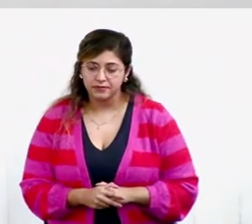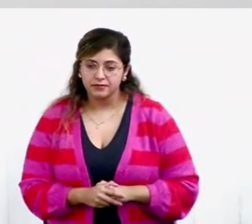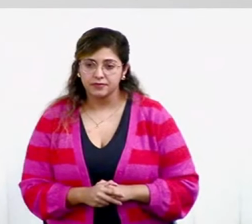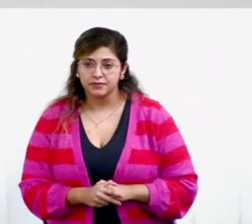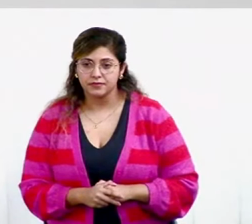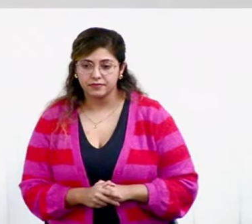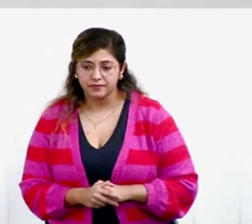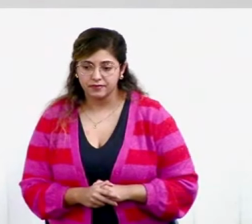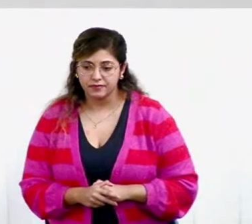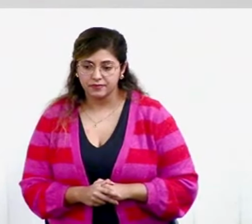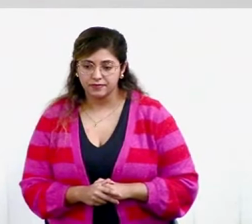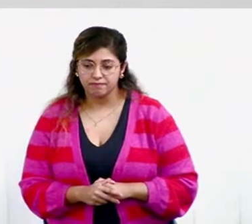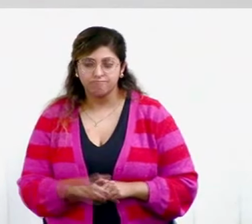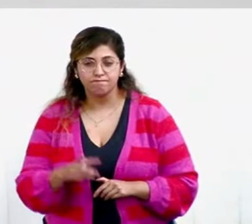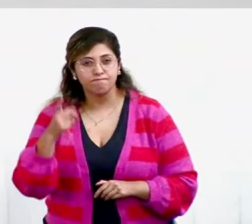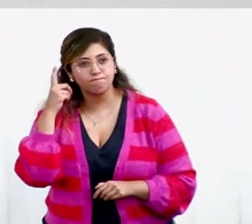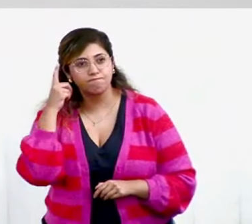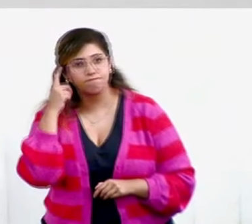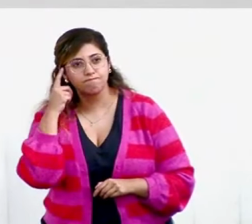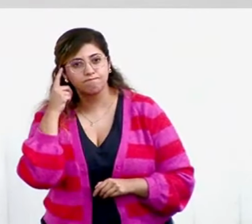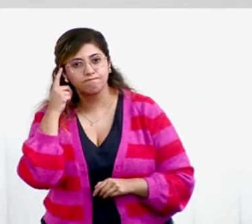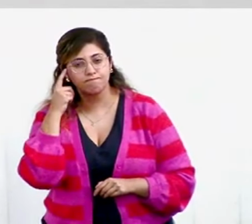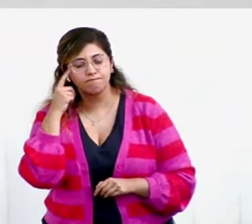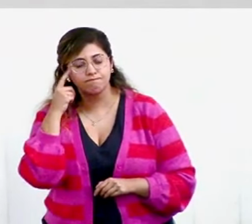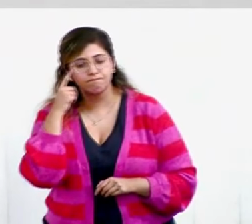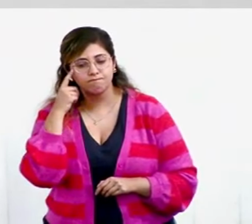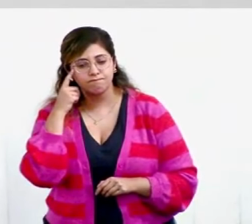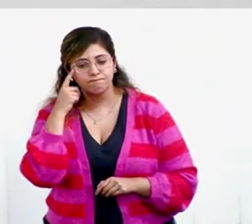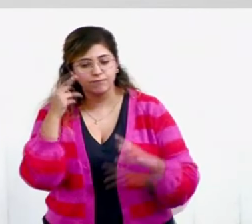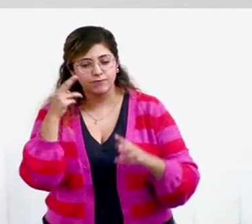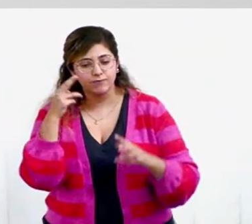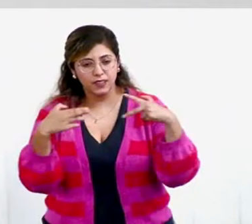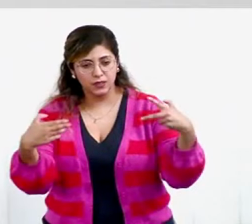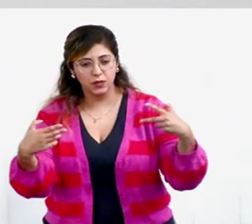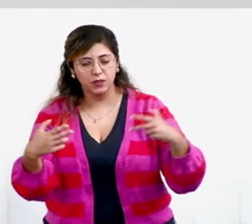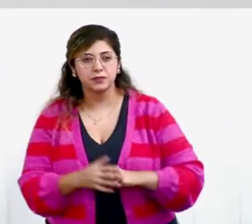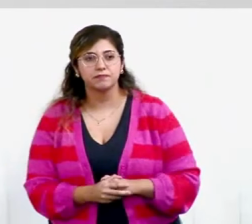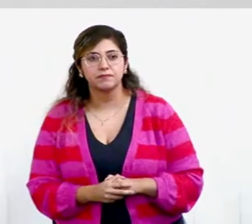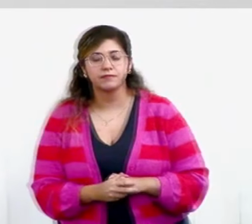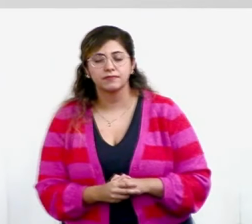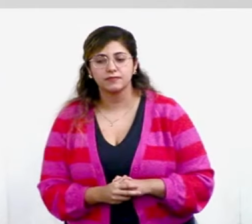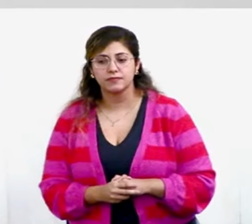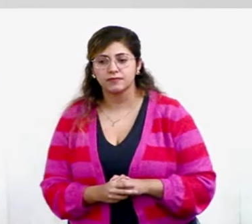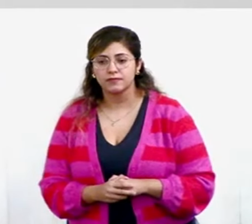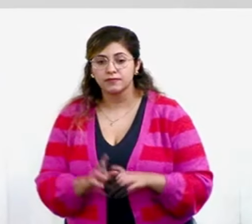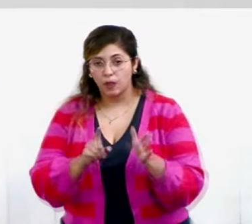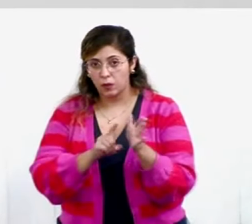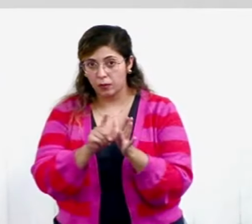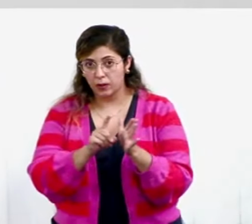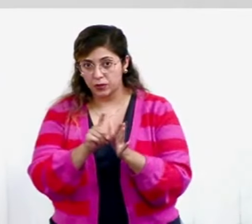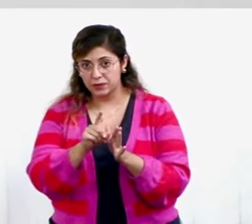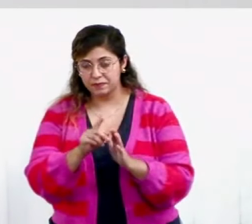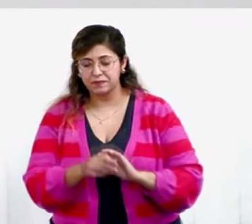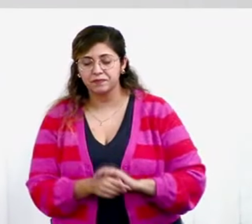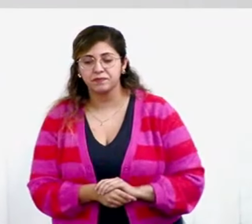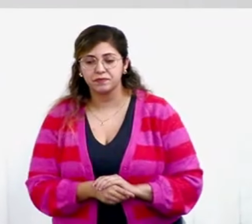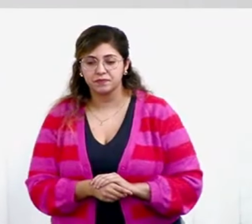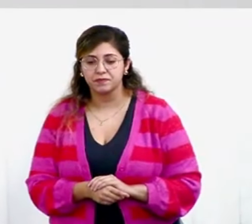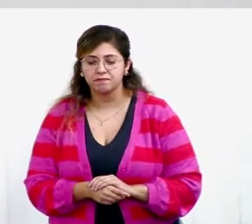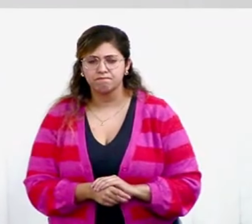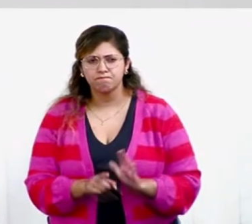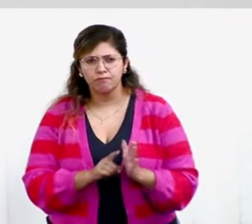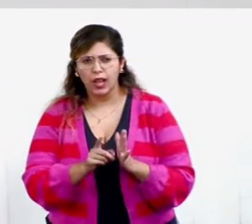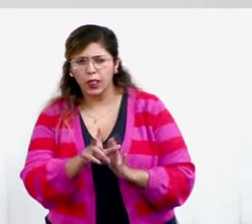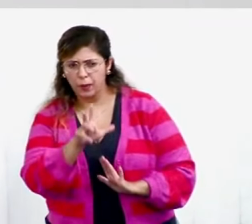também pensando, indagando algumas coisas. Eu quero fazer várias perguntas que eu tenho feito a